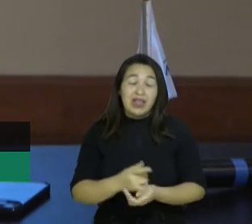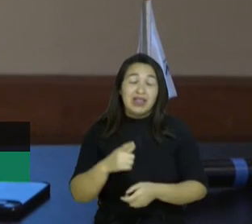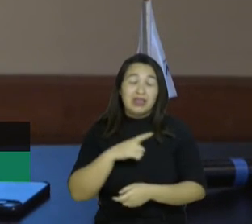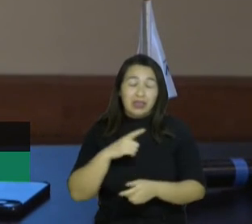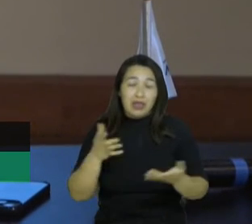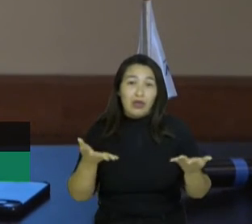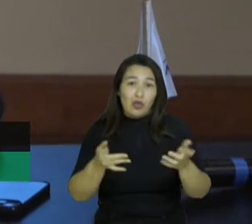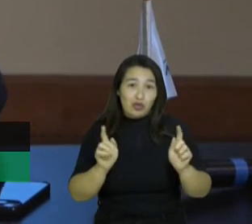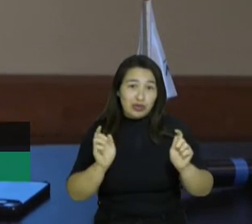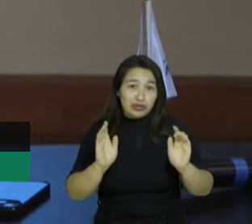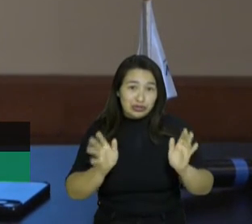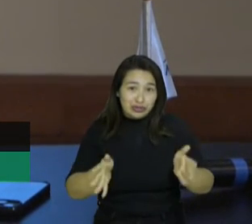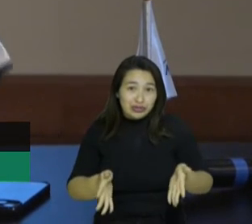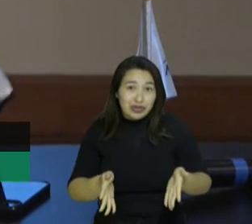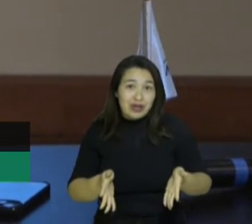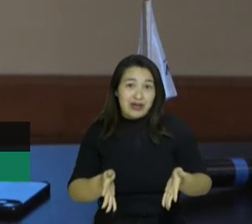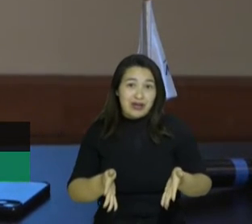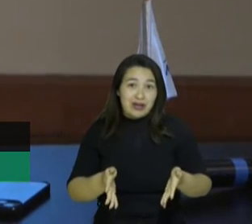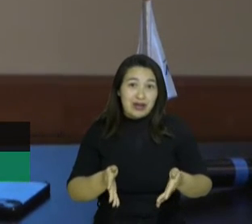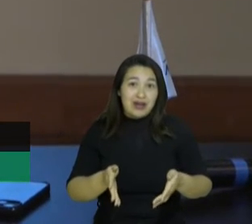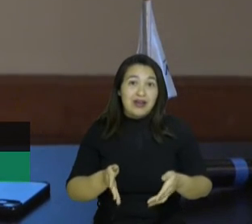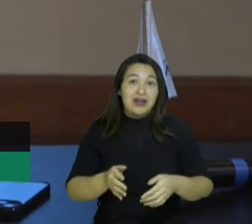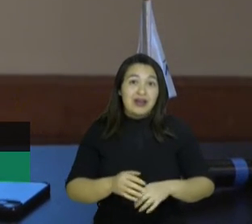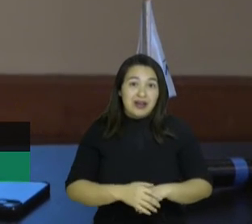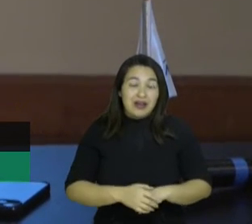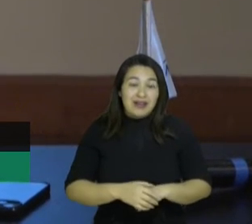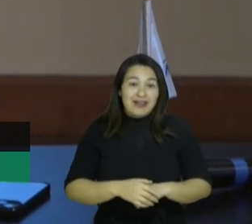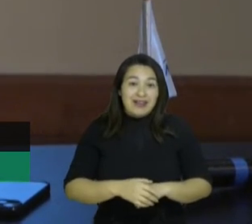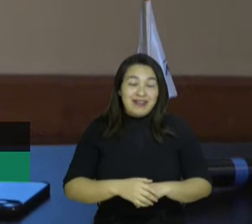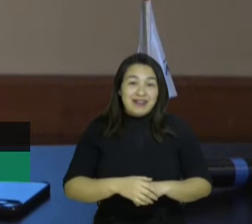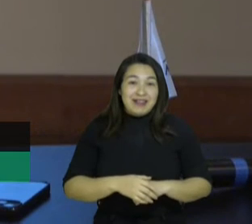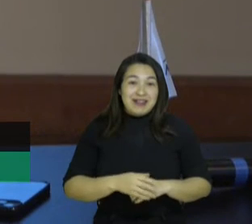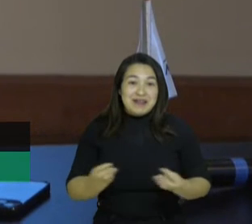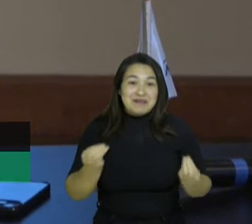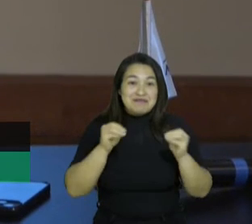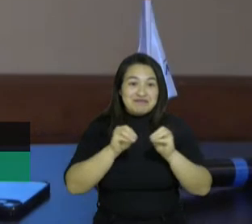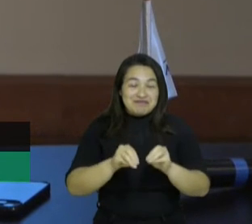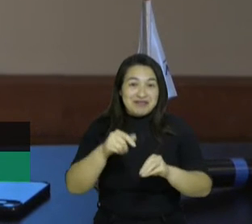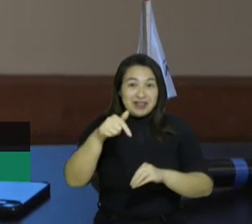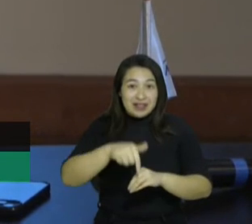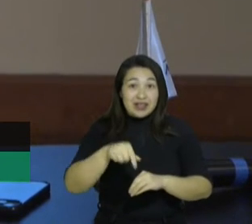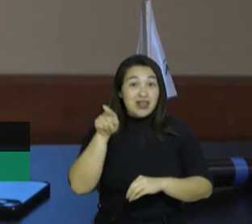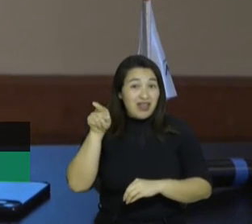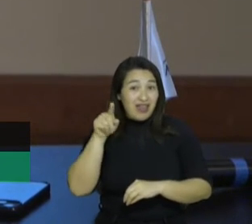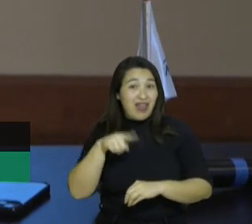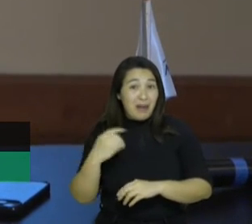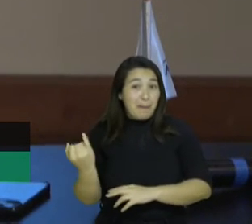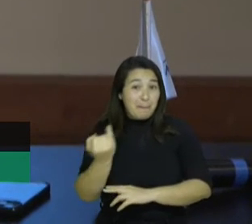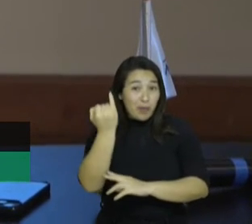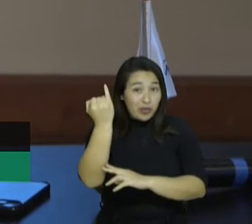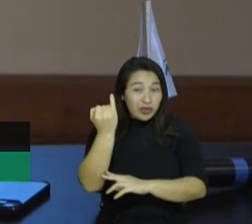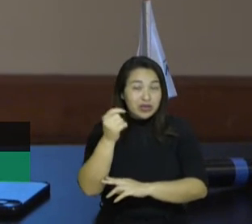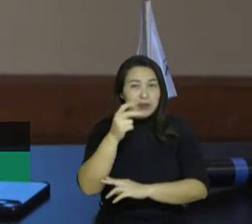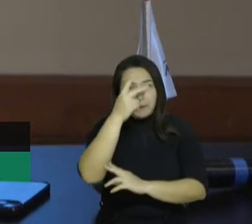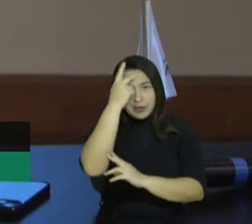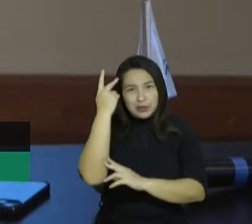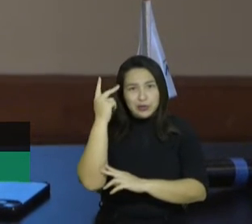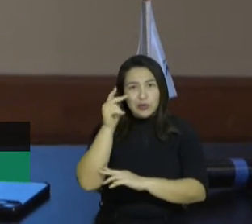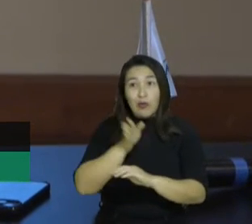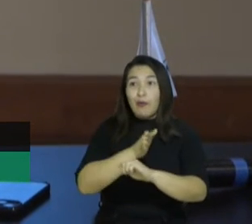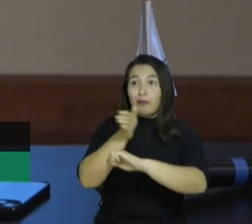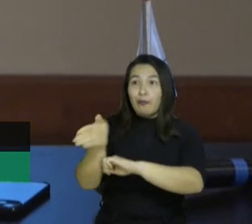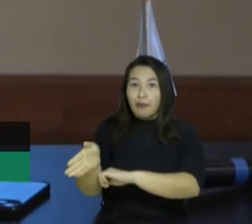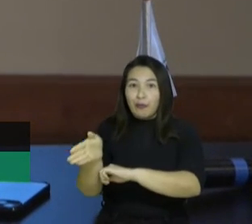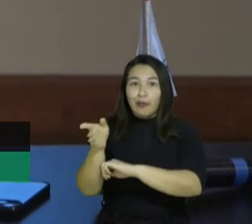precisa de vontade política reunir as aduanas para implementar isso aqui isso aqui é fundamental quem viaja pela Europa